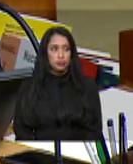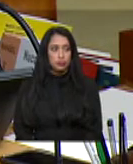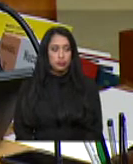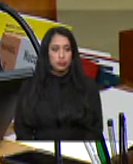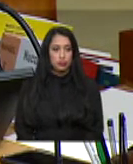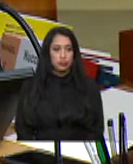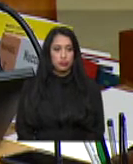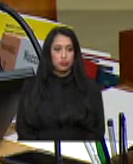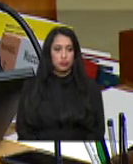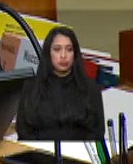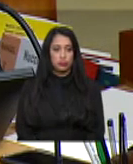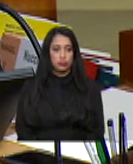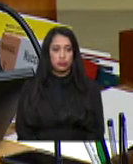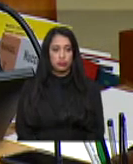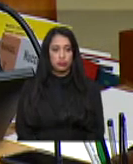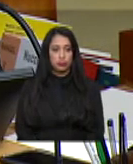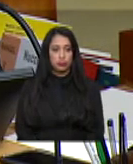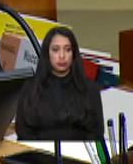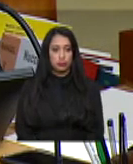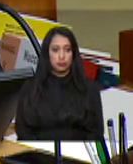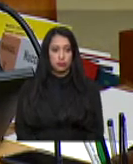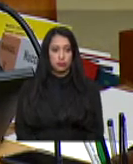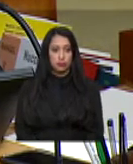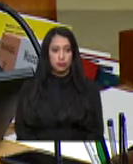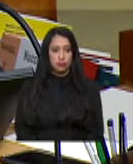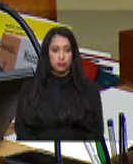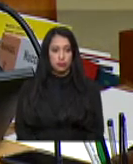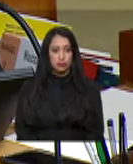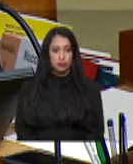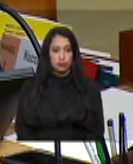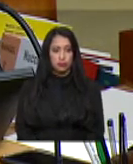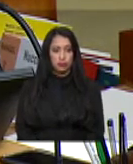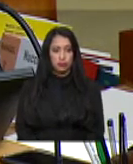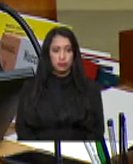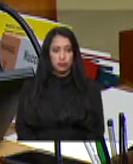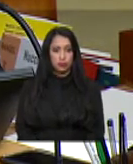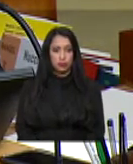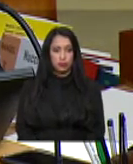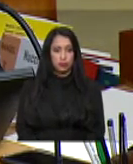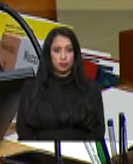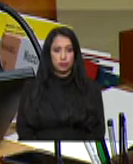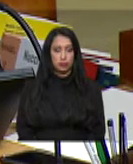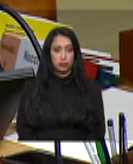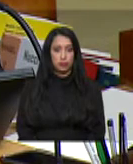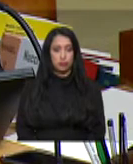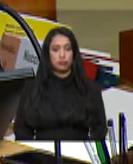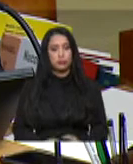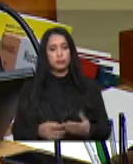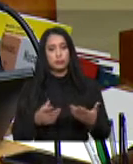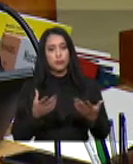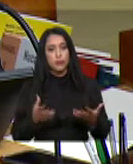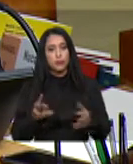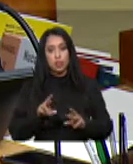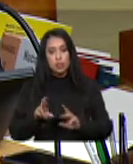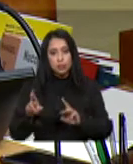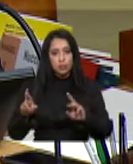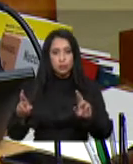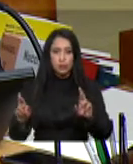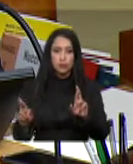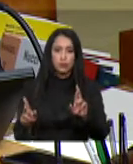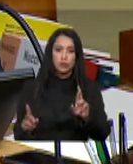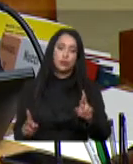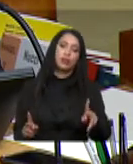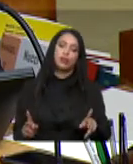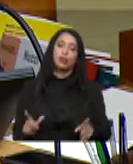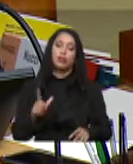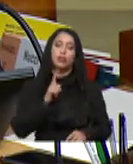manifestação, ela, dentre outras argumentações, ela procura distinguir o presente caso